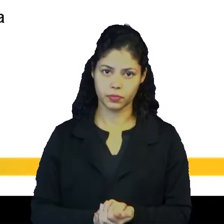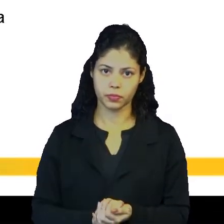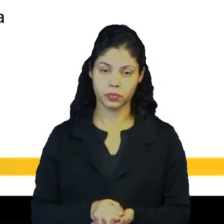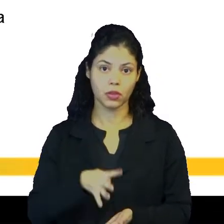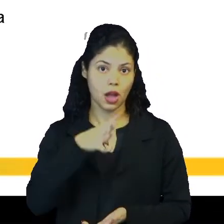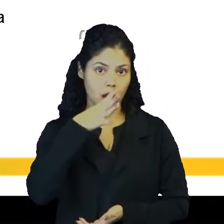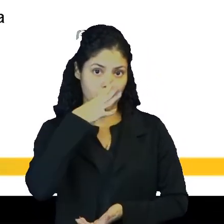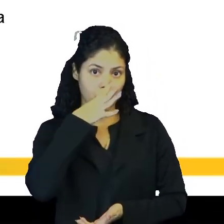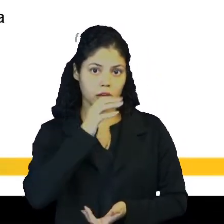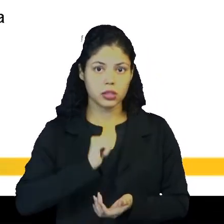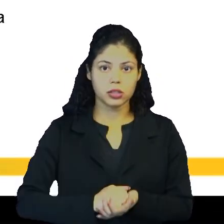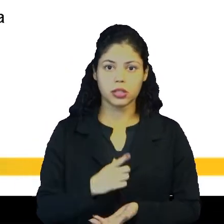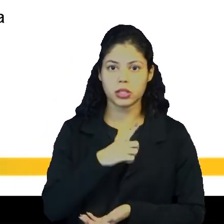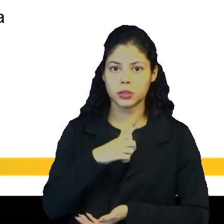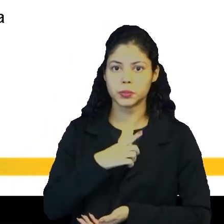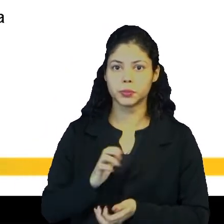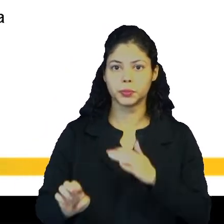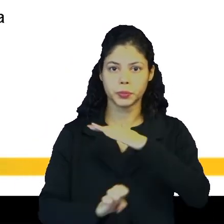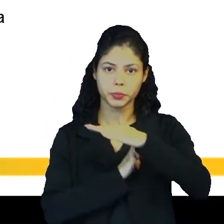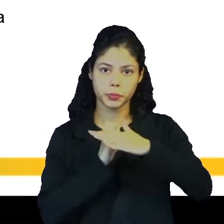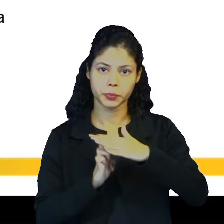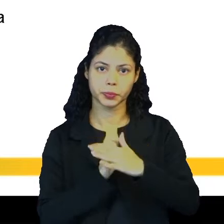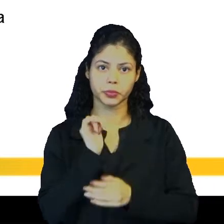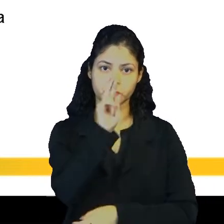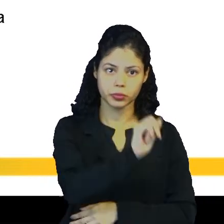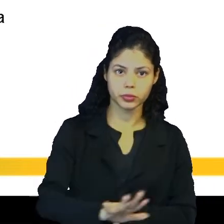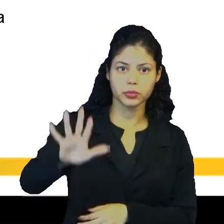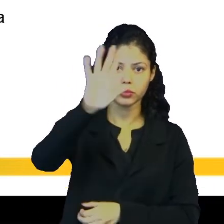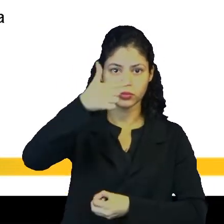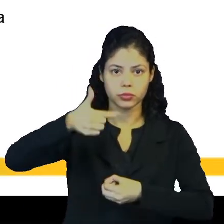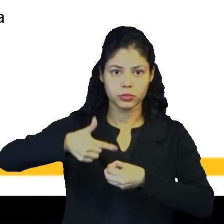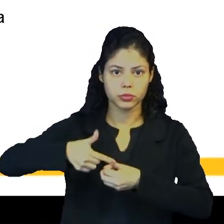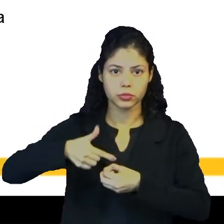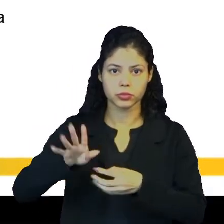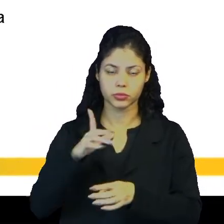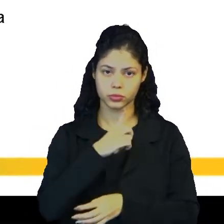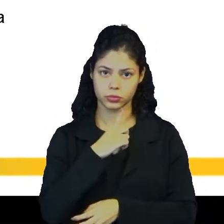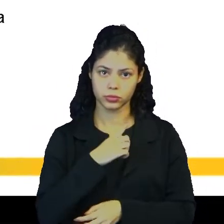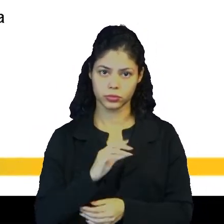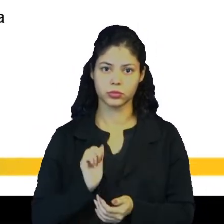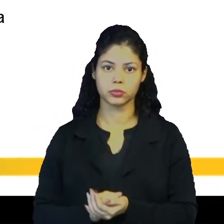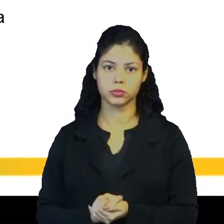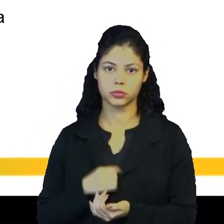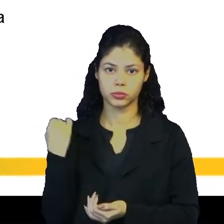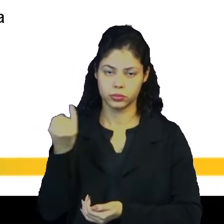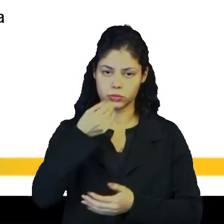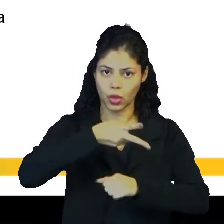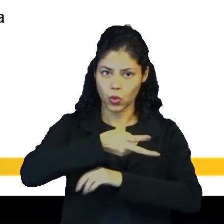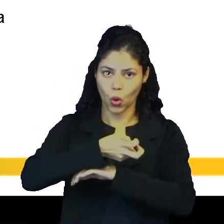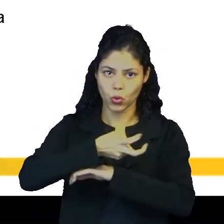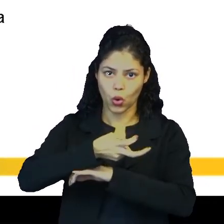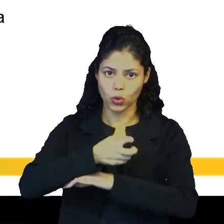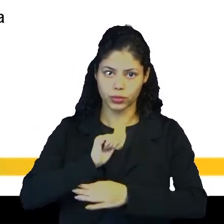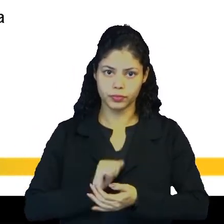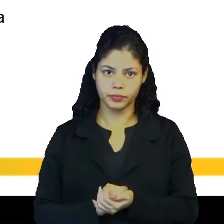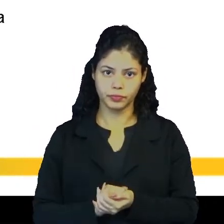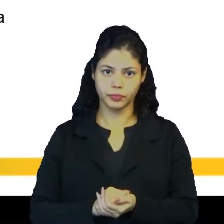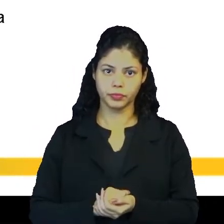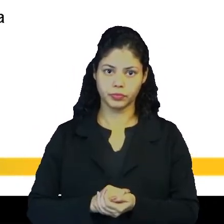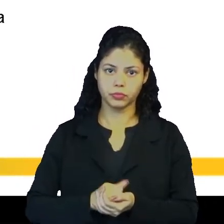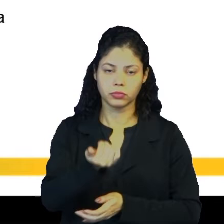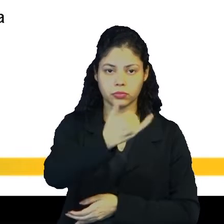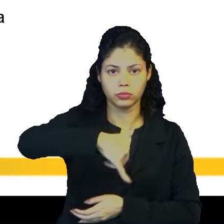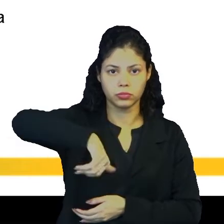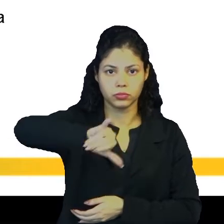Ele nacionalizou a empresa internacional de petróleo Company, né, que detinha a principal concessão de exploração de óleo e